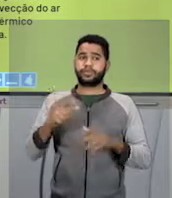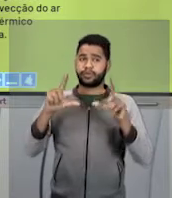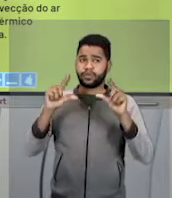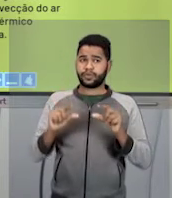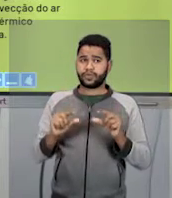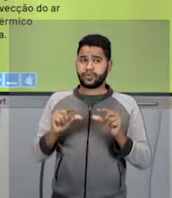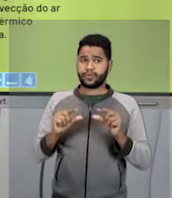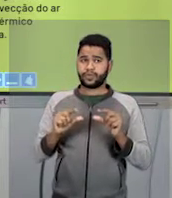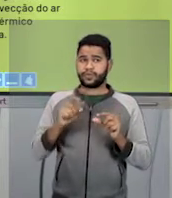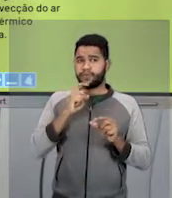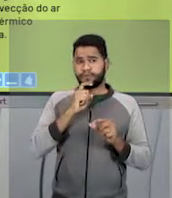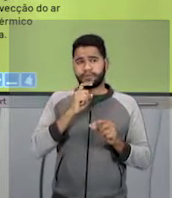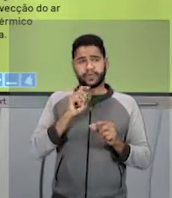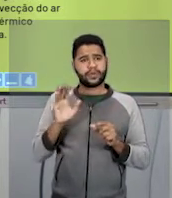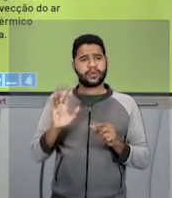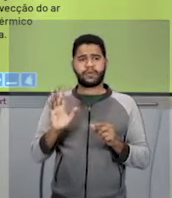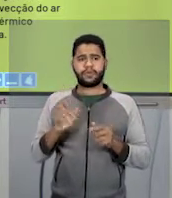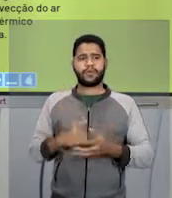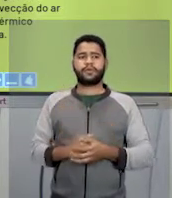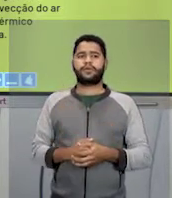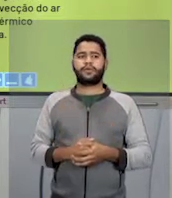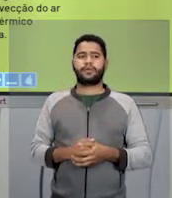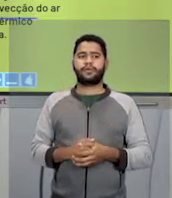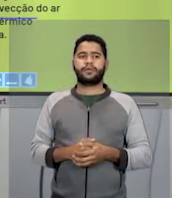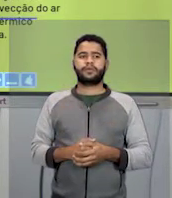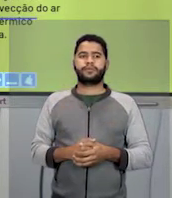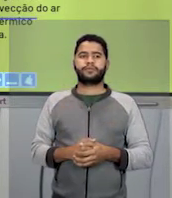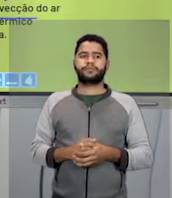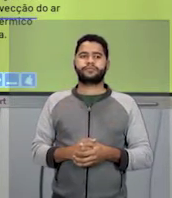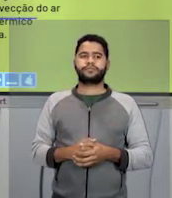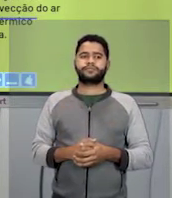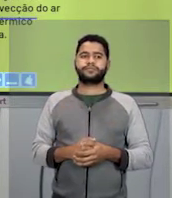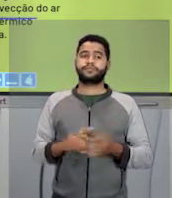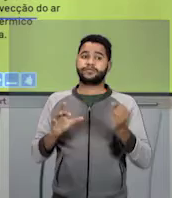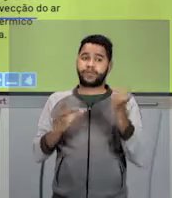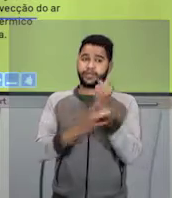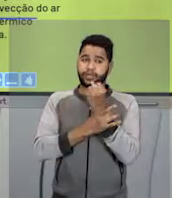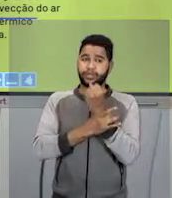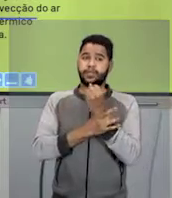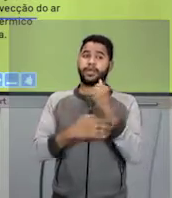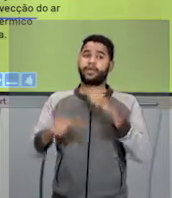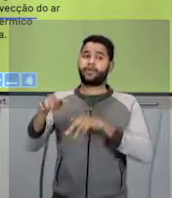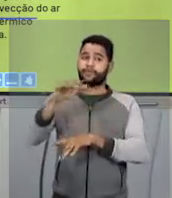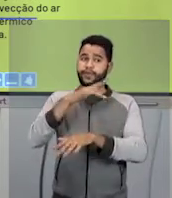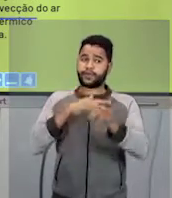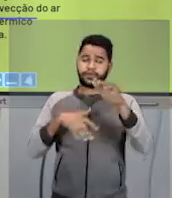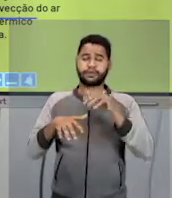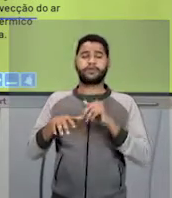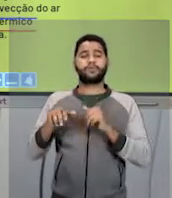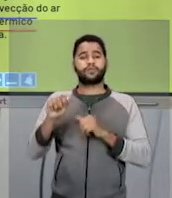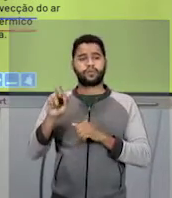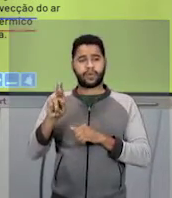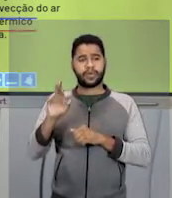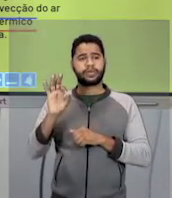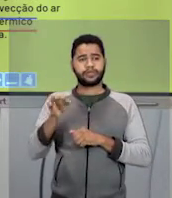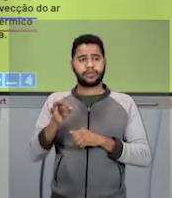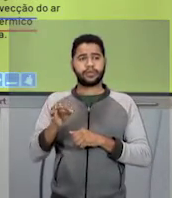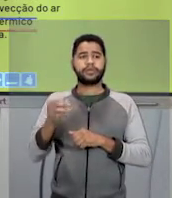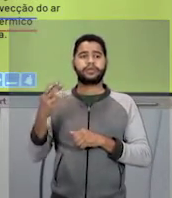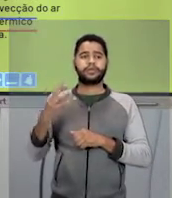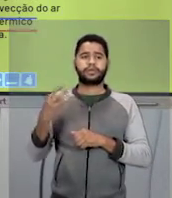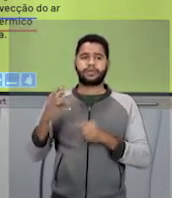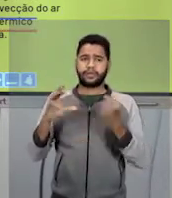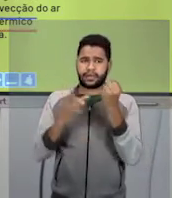reduzir novamente a saída de frio, não é isso, é a condução. Garantir a convecção do ar, a segunda está correta. E a